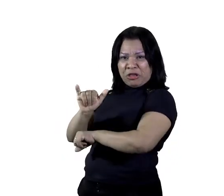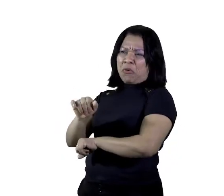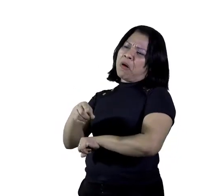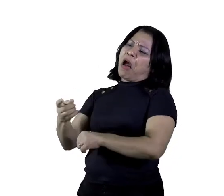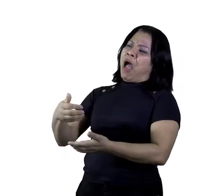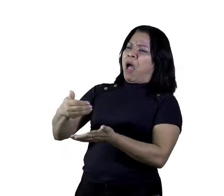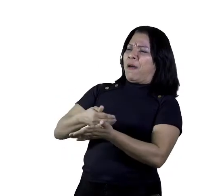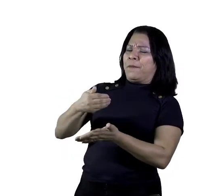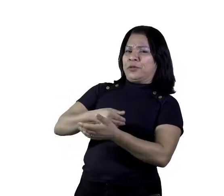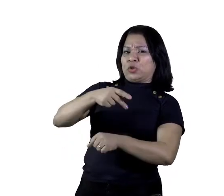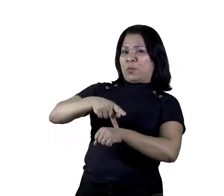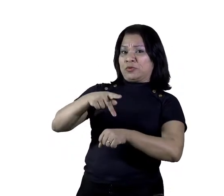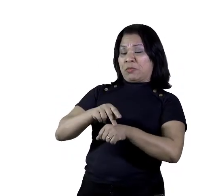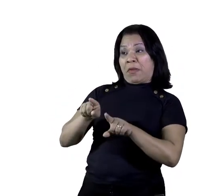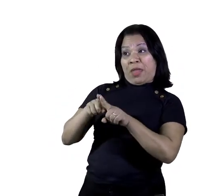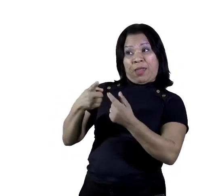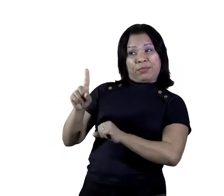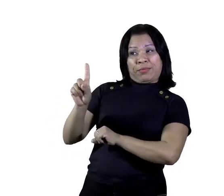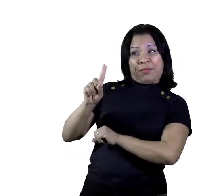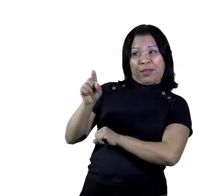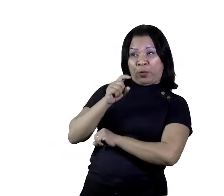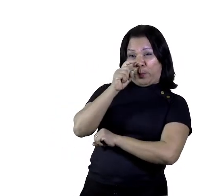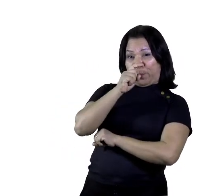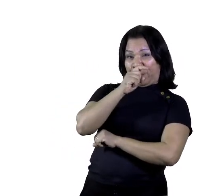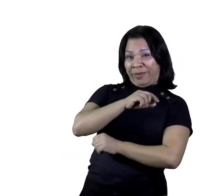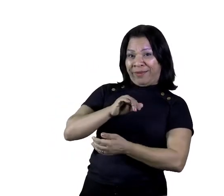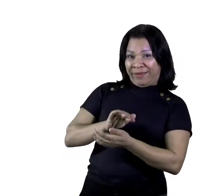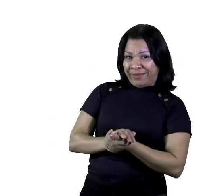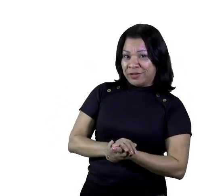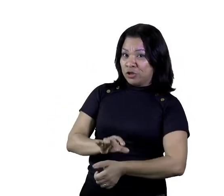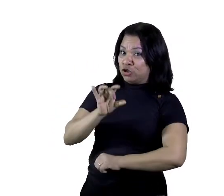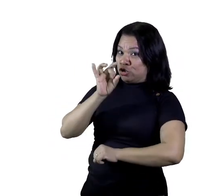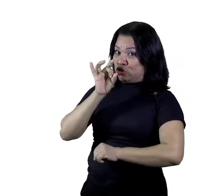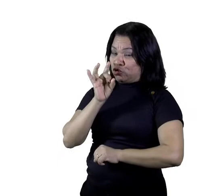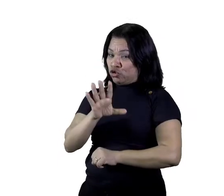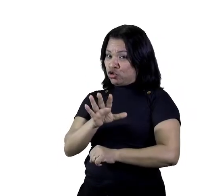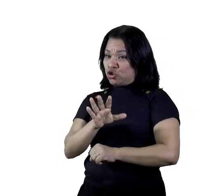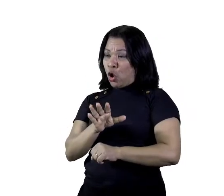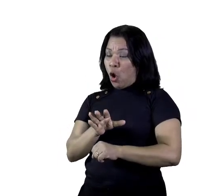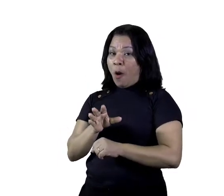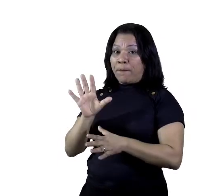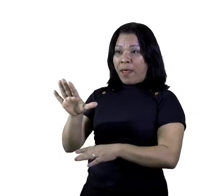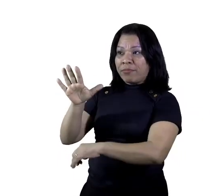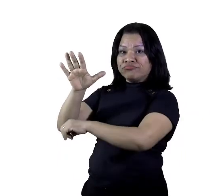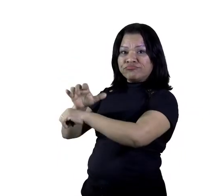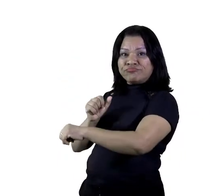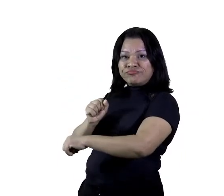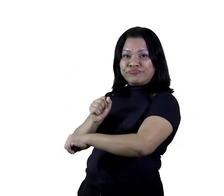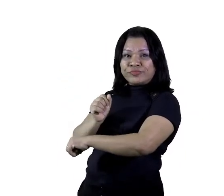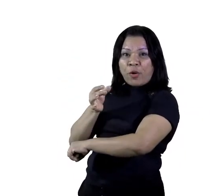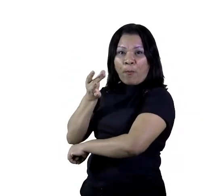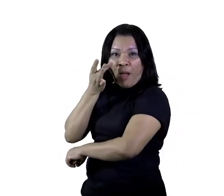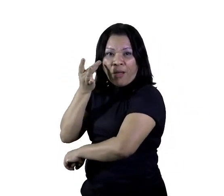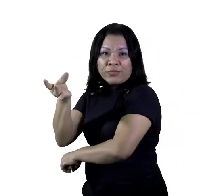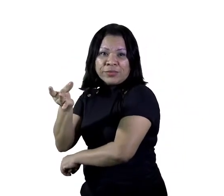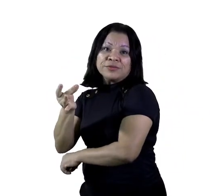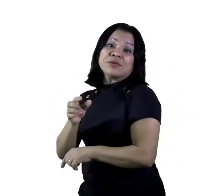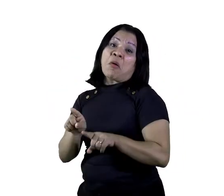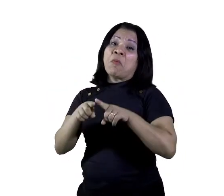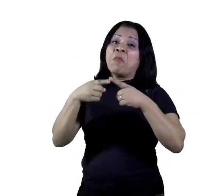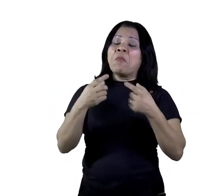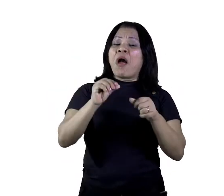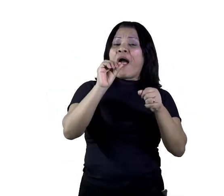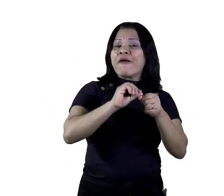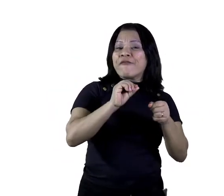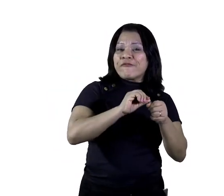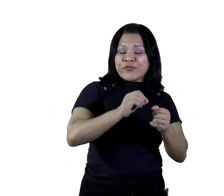verdade não era. Ele usou apenas como um artifício para chamar a atenção e ele realmente fez uma sopa de legumes com